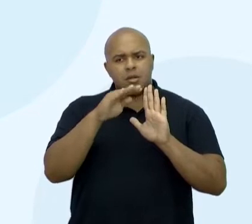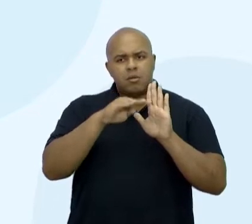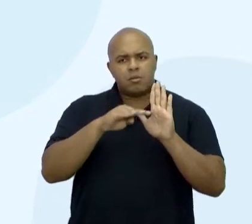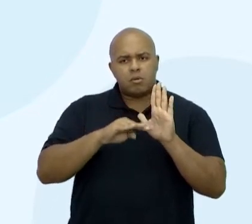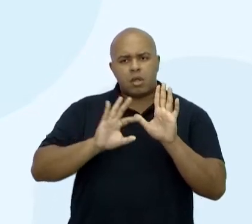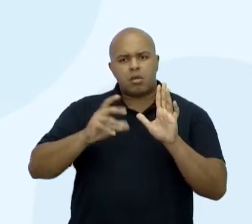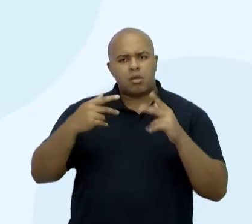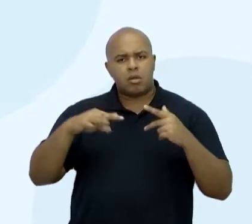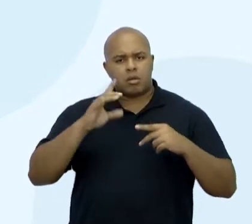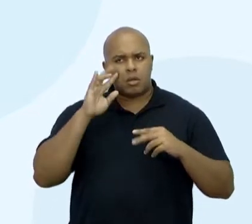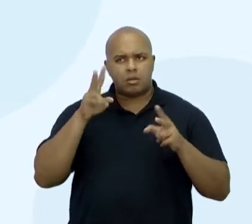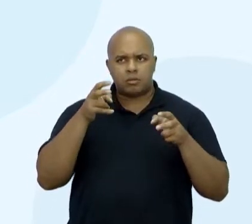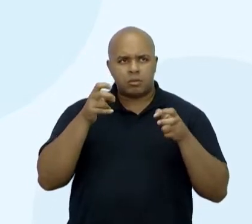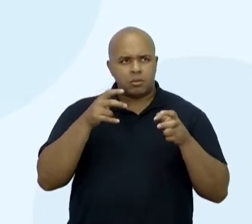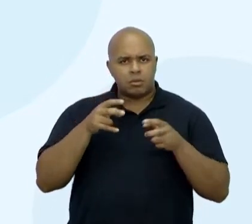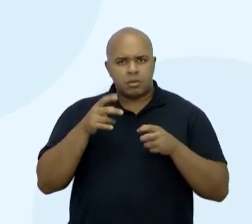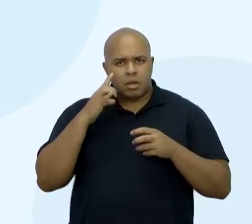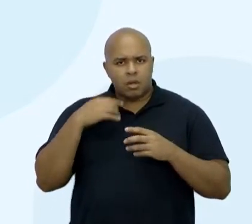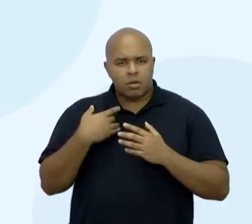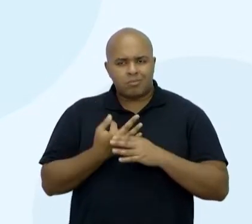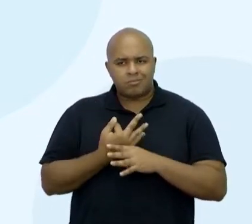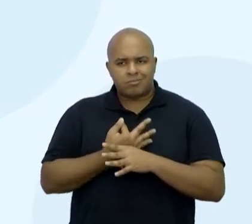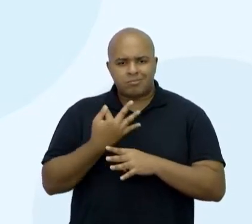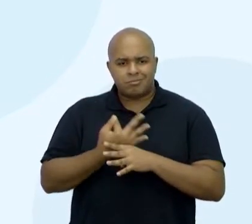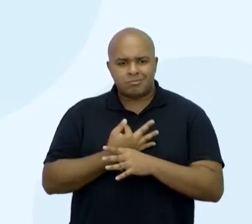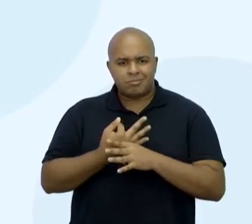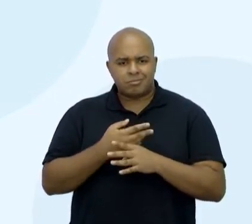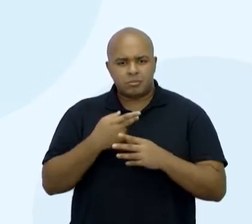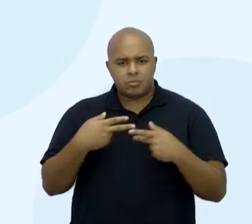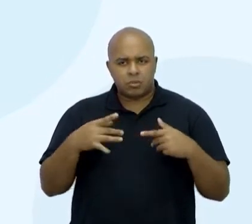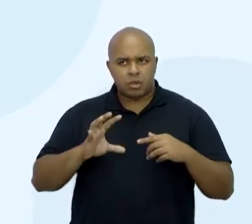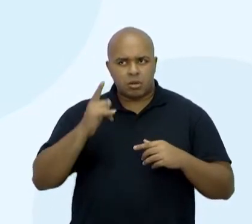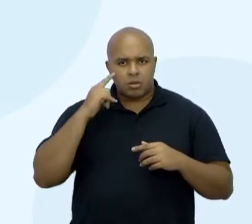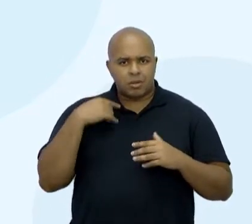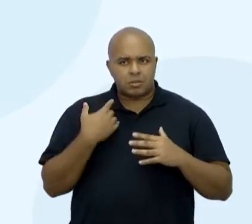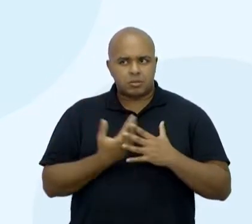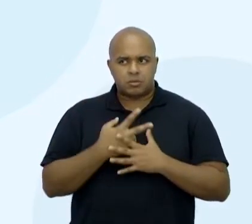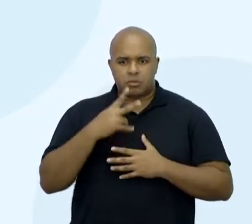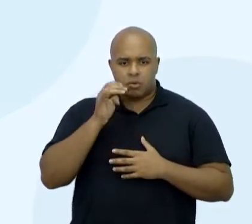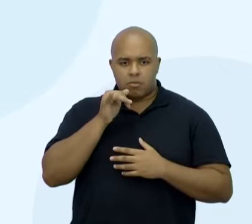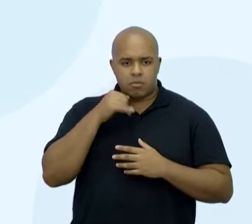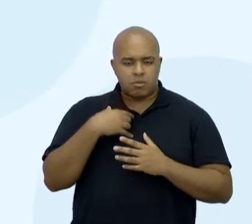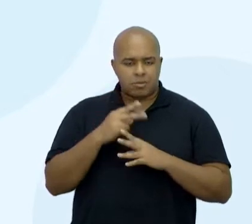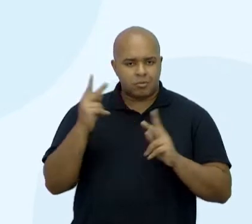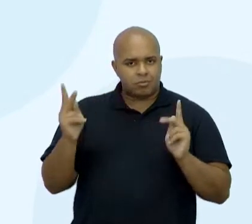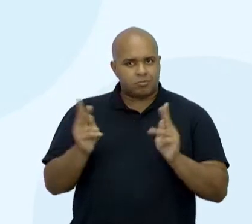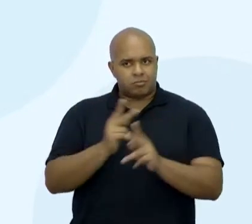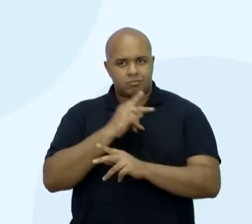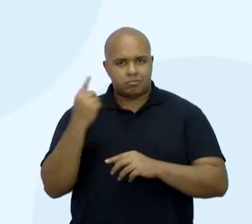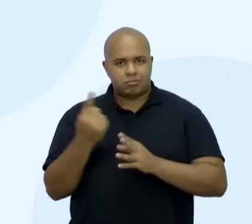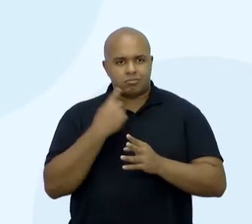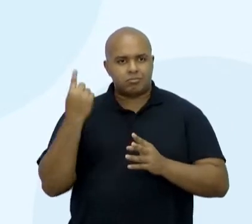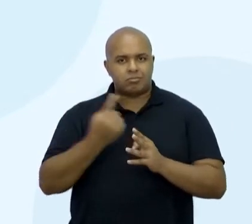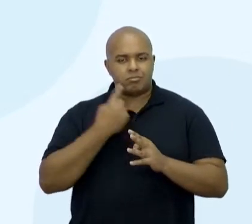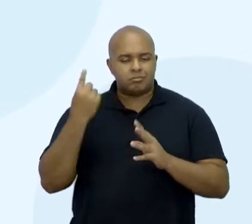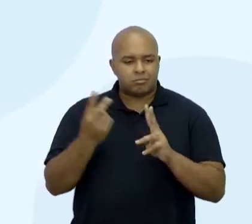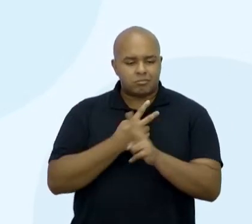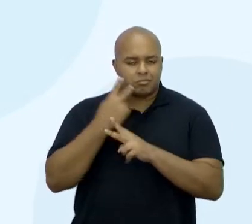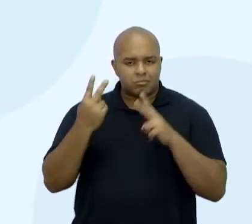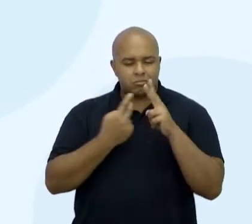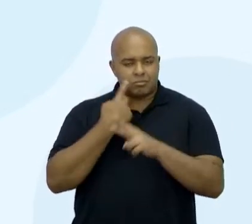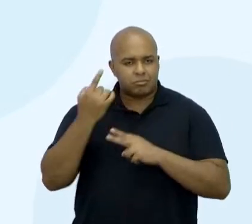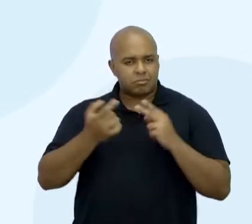vêm sendo observados pela intensificação de fenômenos climáticos como furacões, tufões, inundações